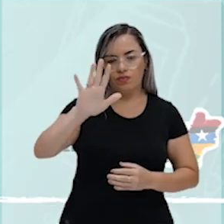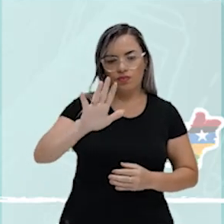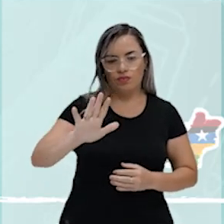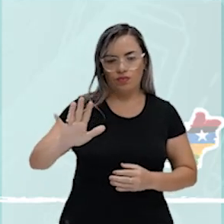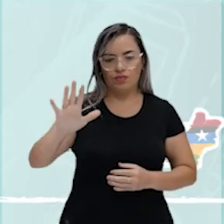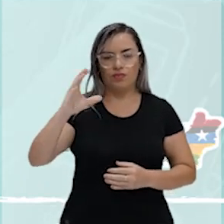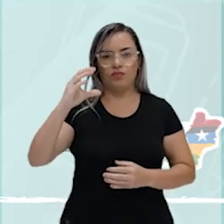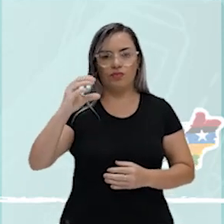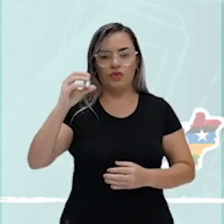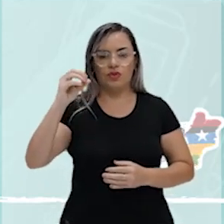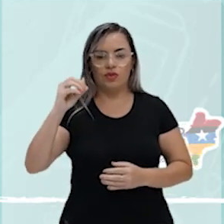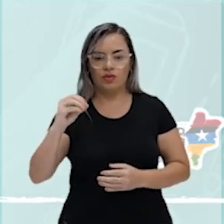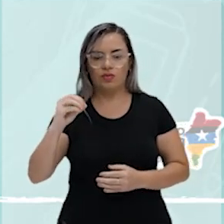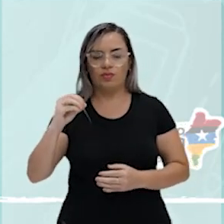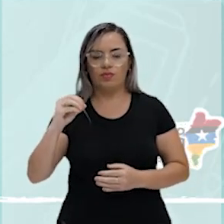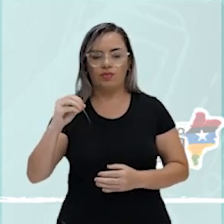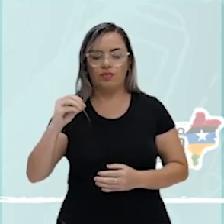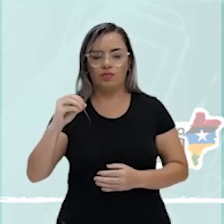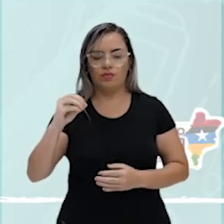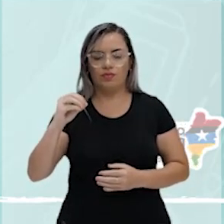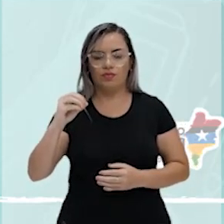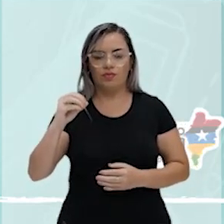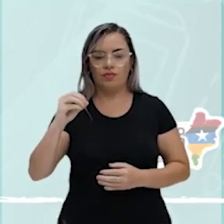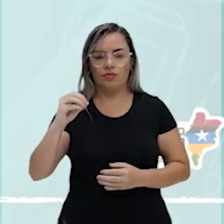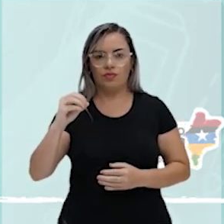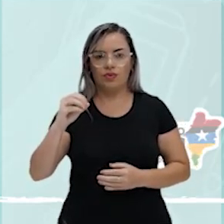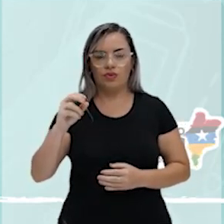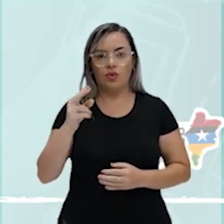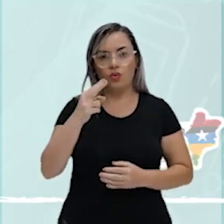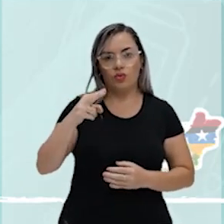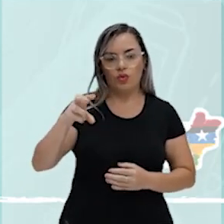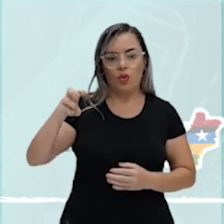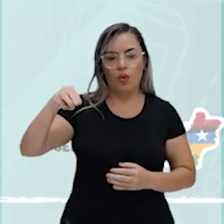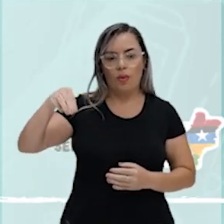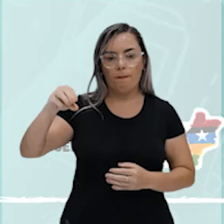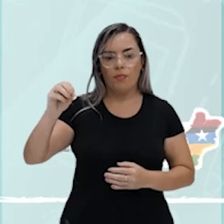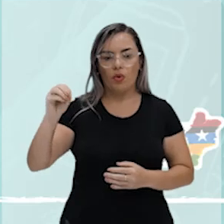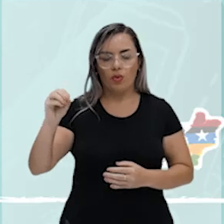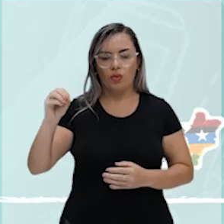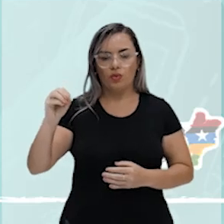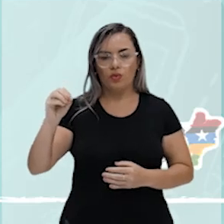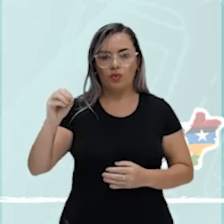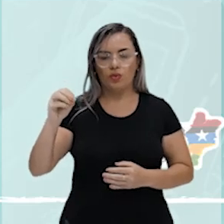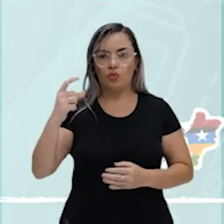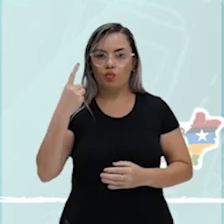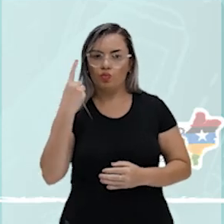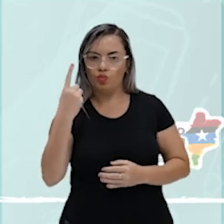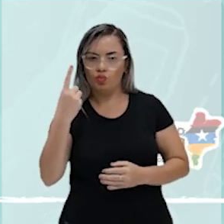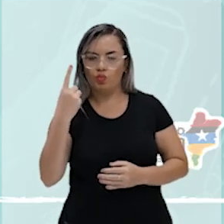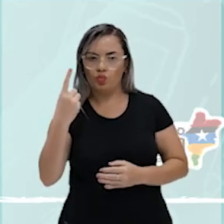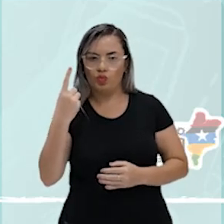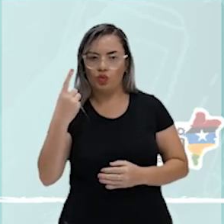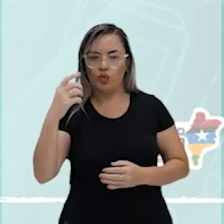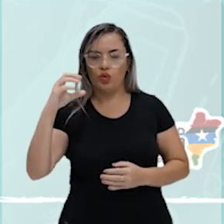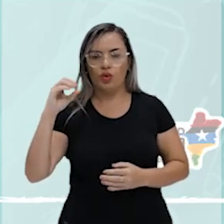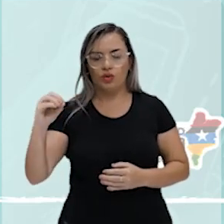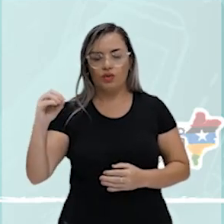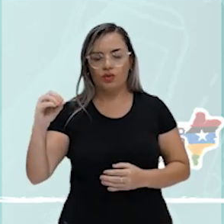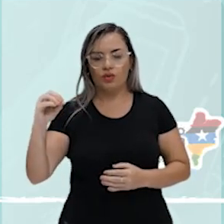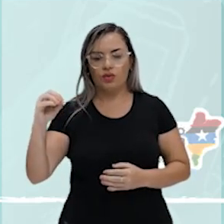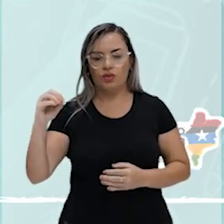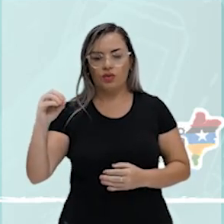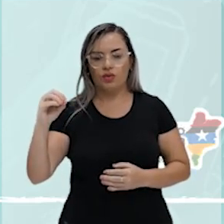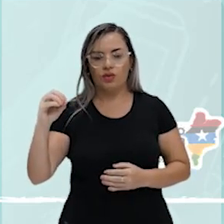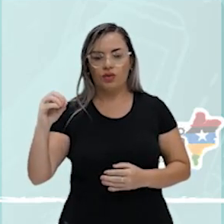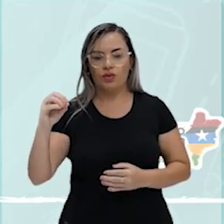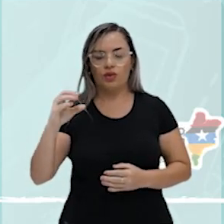de carbono. Olha aqui, ó, o termo mono quer dizer um oxigênio, né? E um carbono,